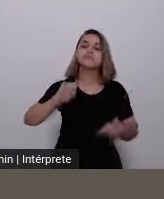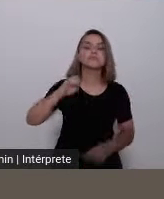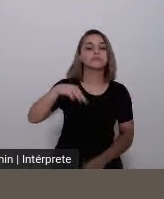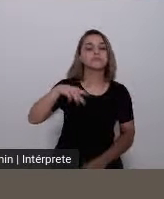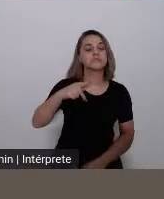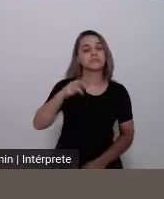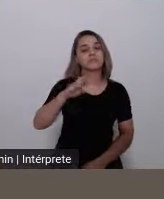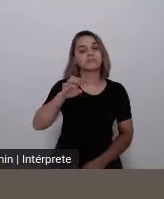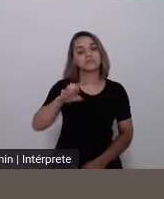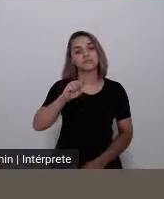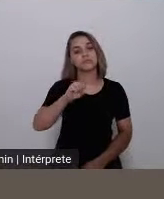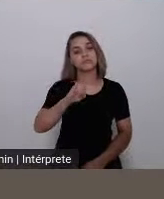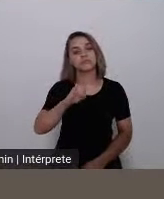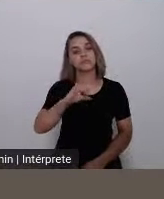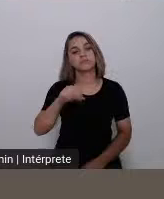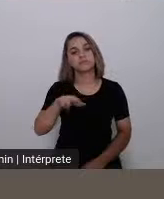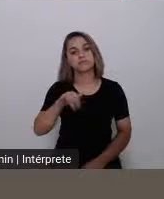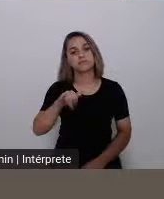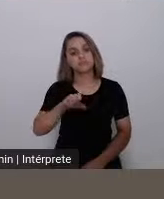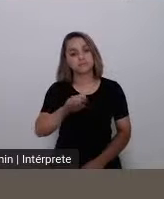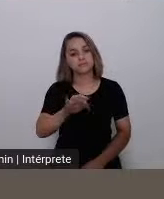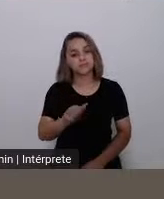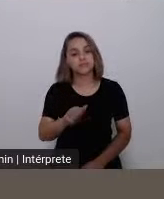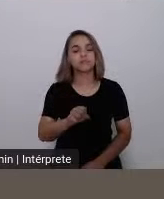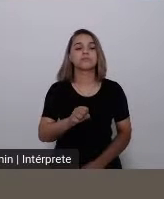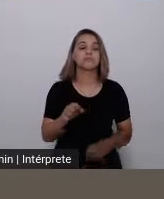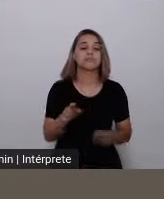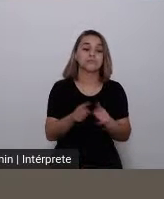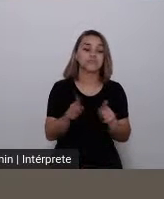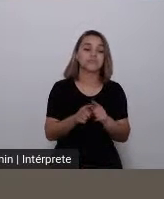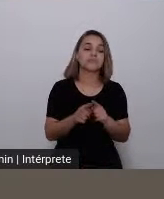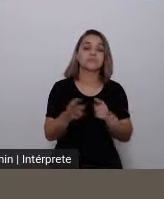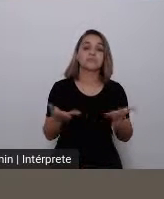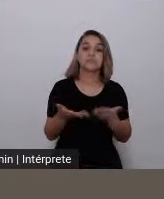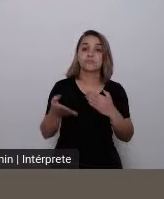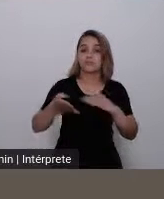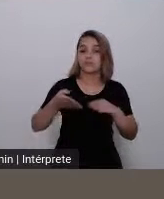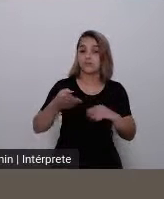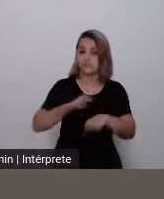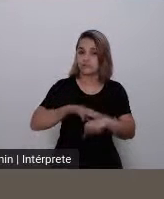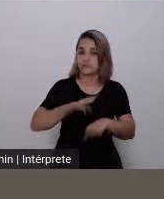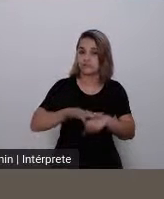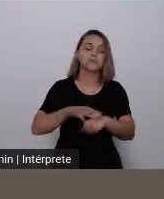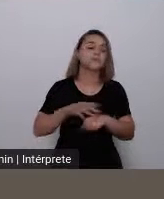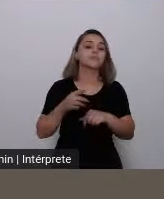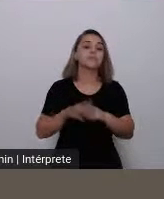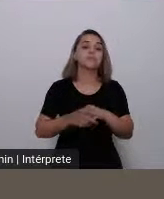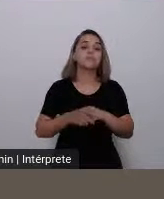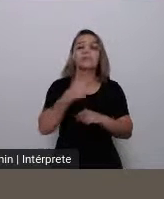e adiante e avançando. E a esse tempo, Homem Amarelo, quadro de Anitta, né?